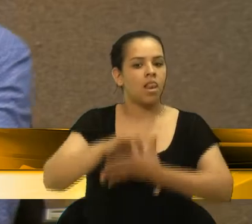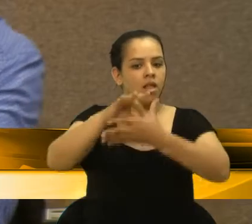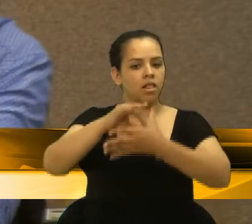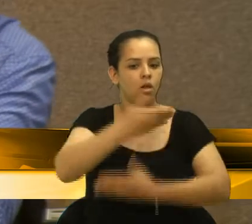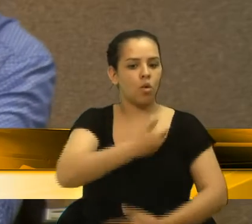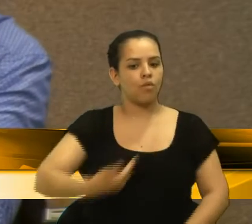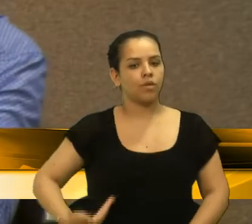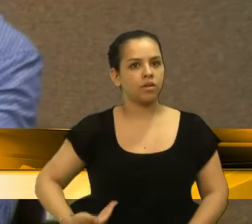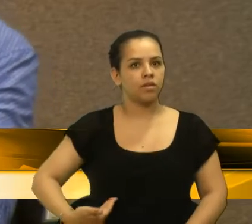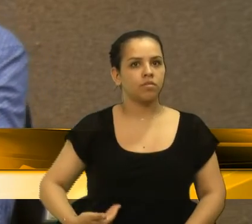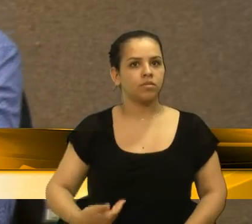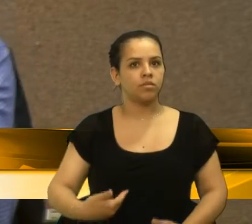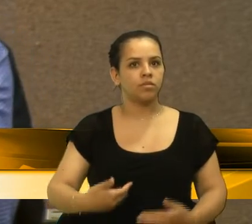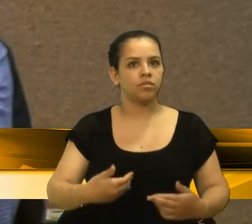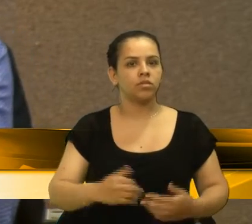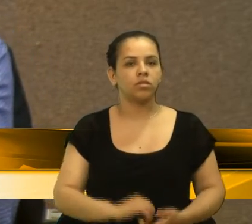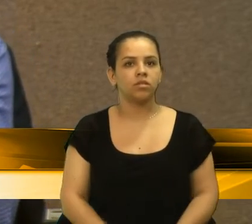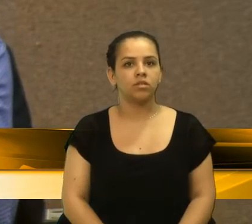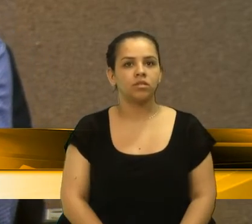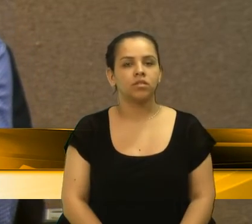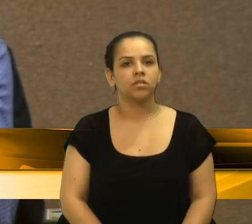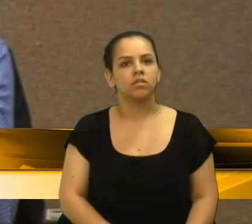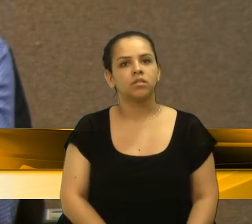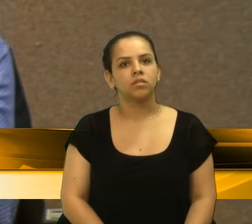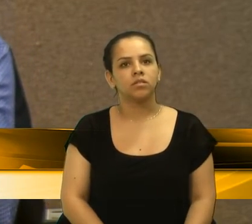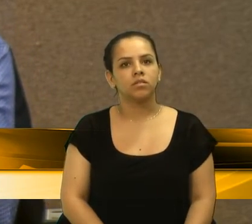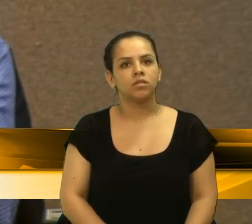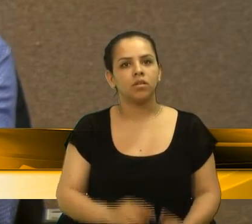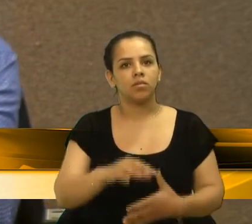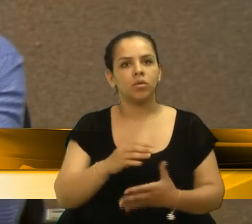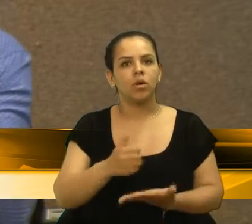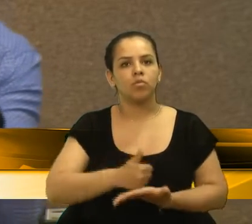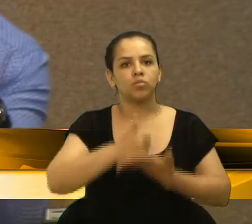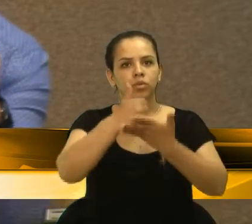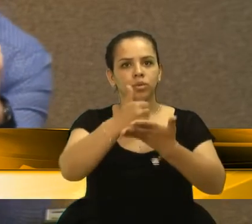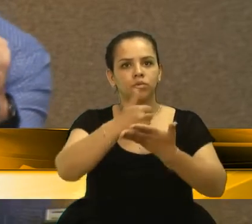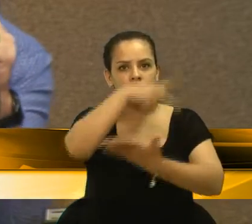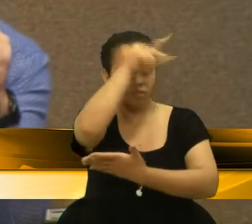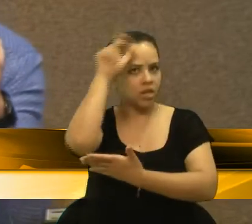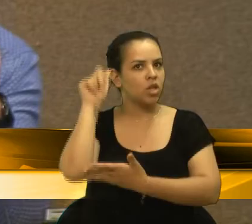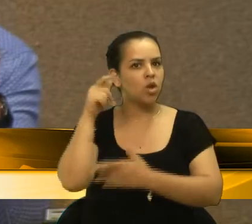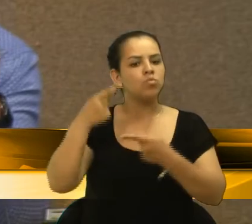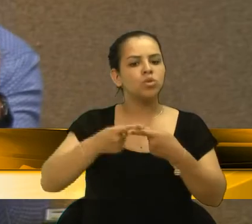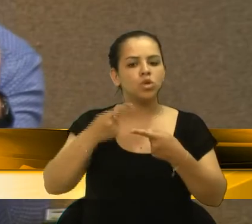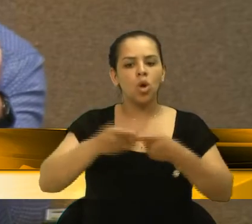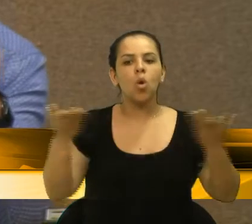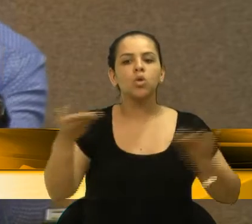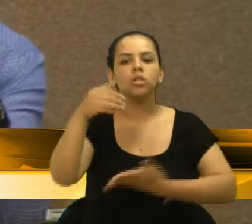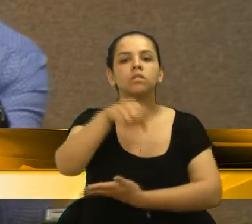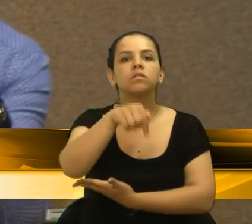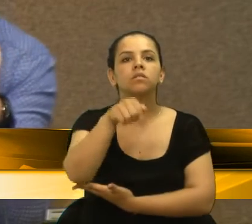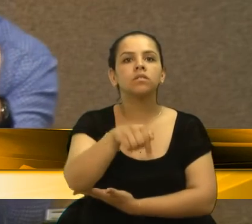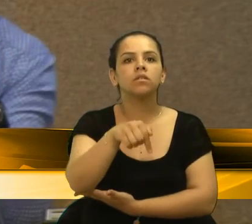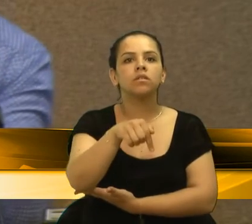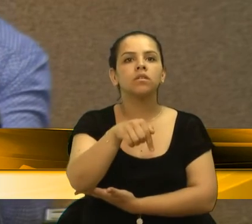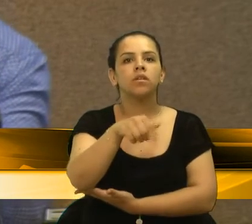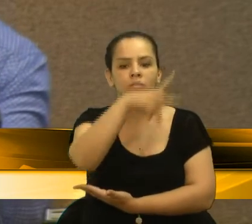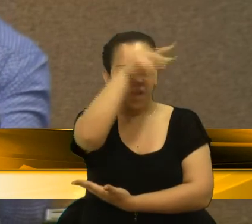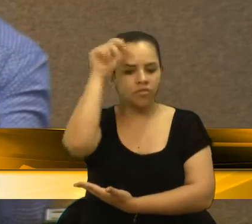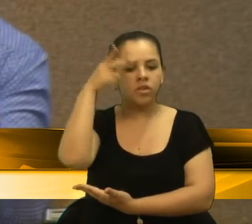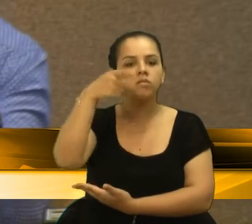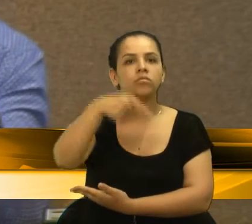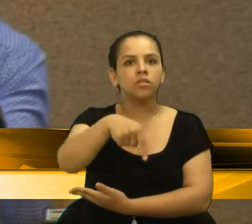representando o prefeito, e tem os apoiadores do prefeito. Então o prefeito está aqui. O prefeito está